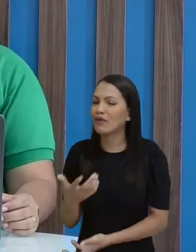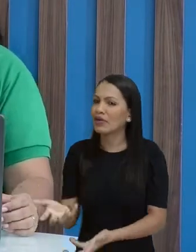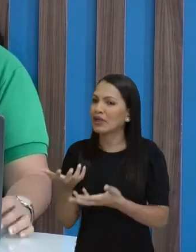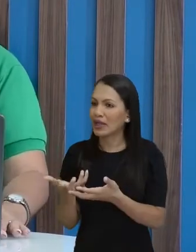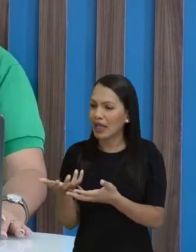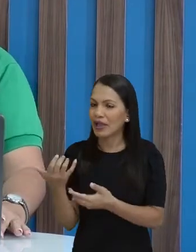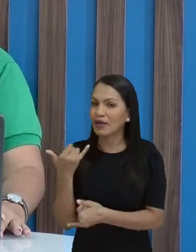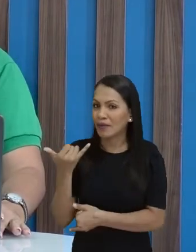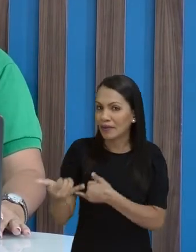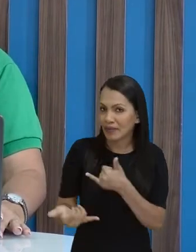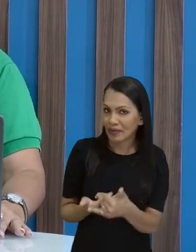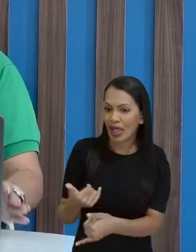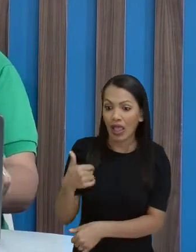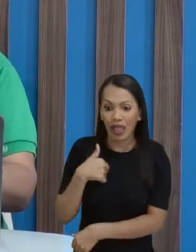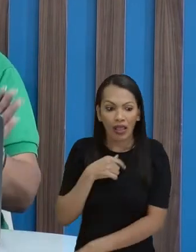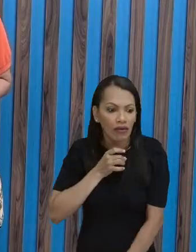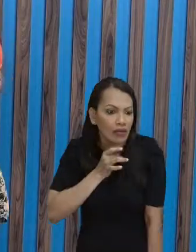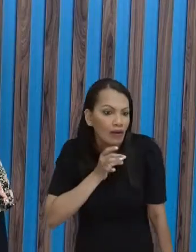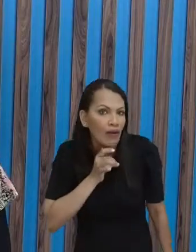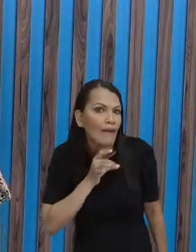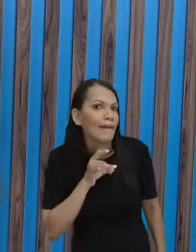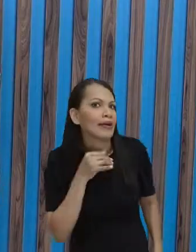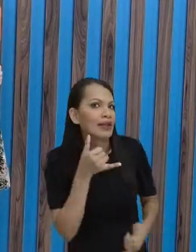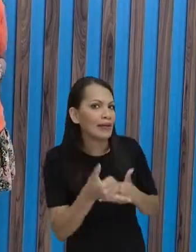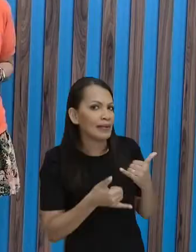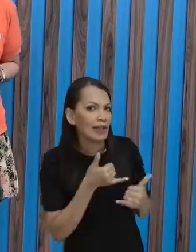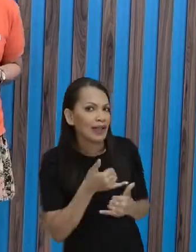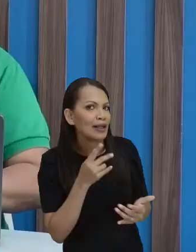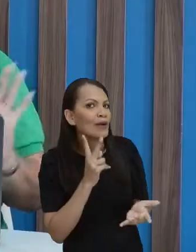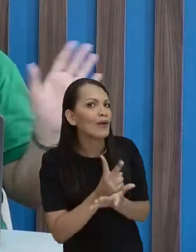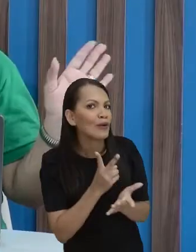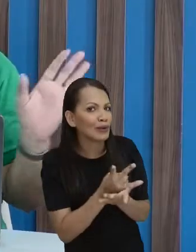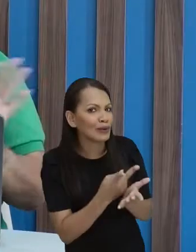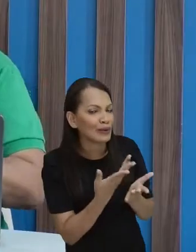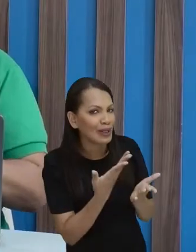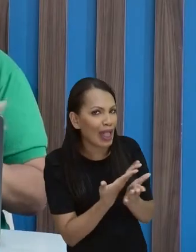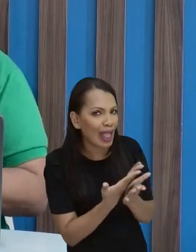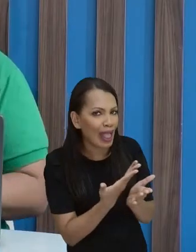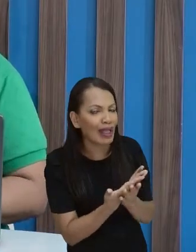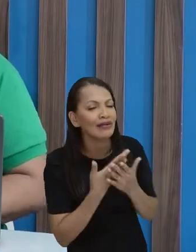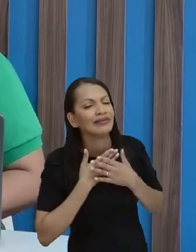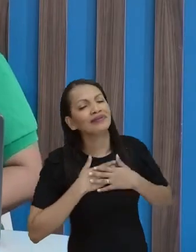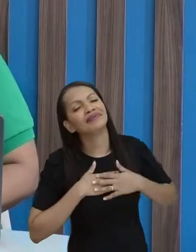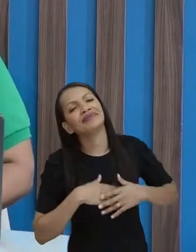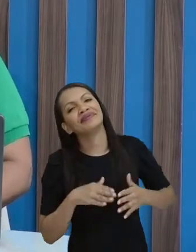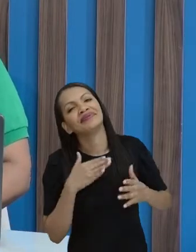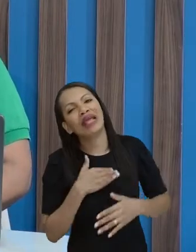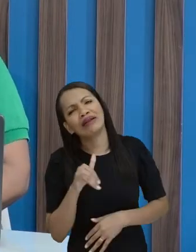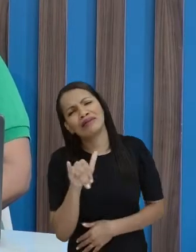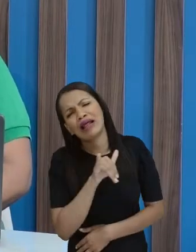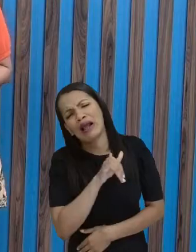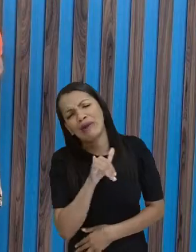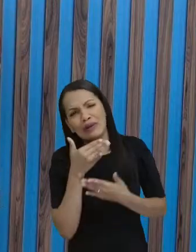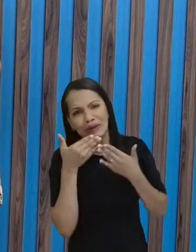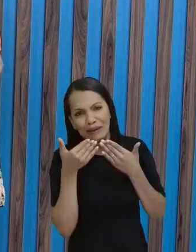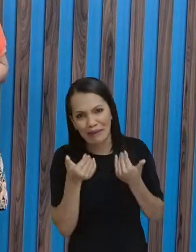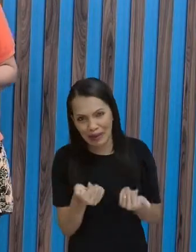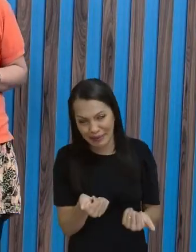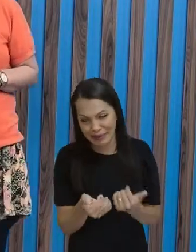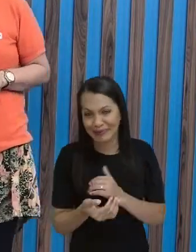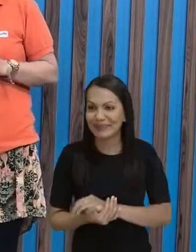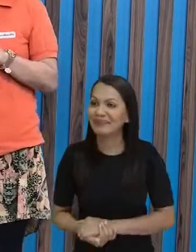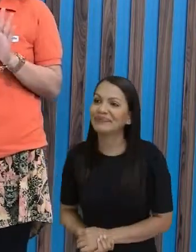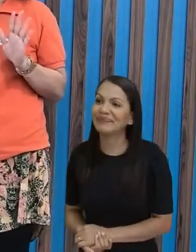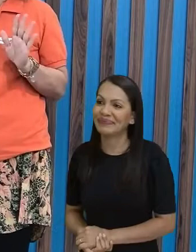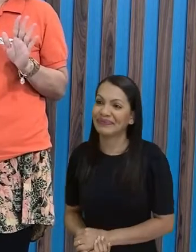Olha, eu tenho medo dessas brincadeiras. Continue dando a aula. Vamos continuar assim na tranquilidade, que é melhor. Tá